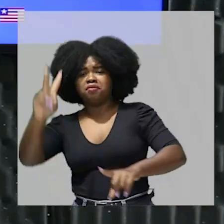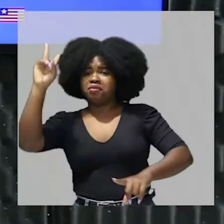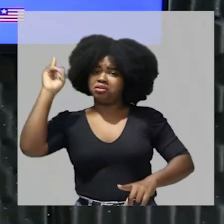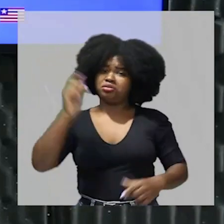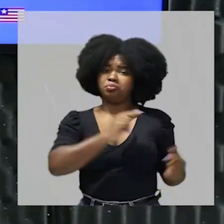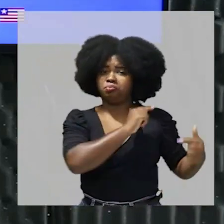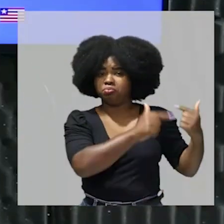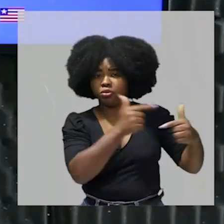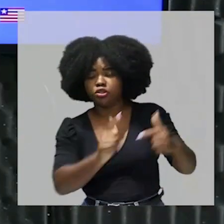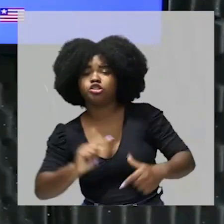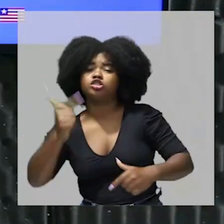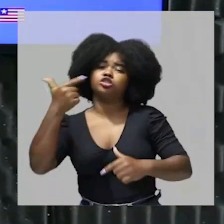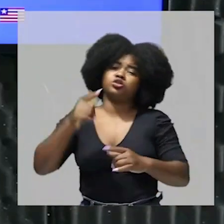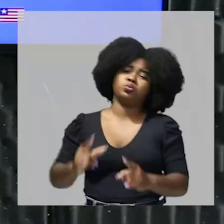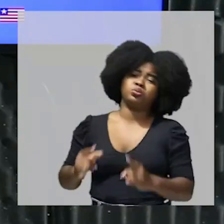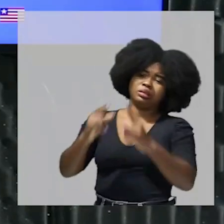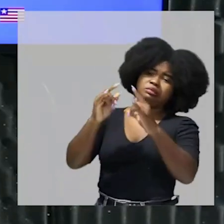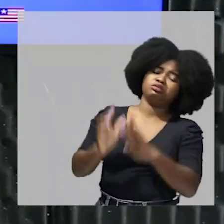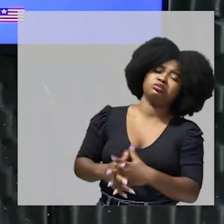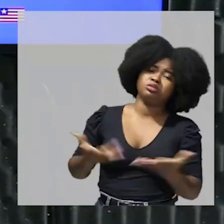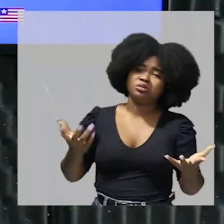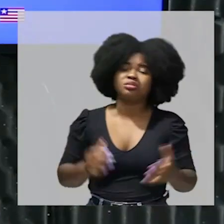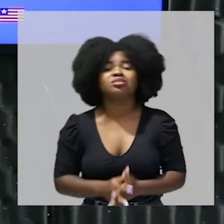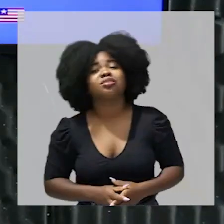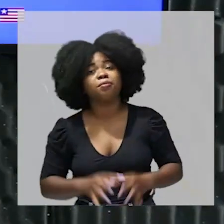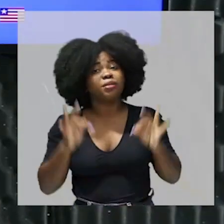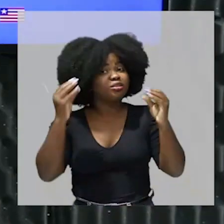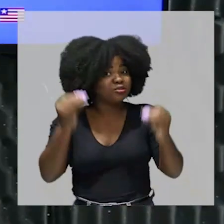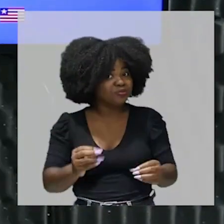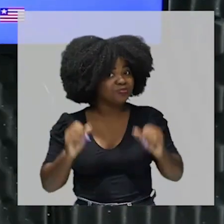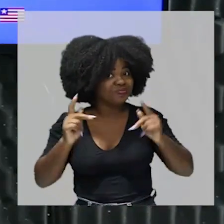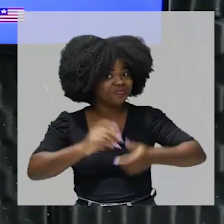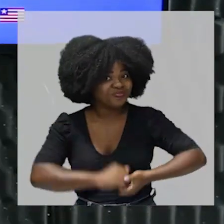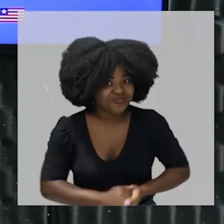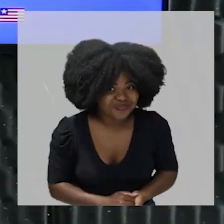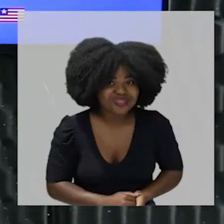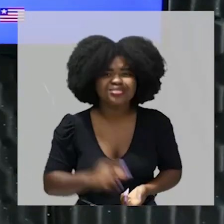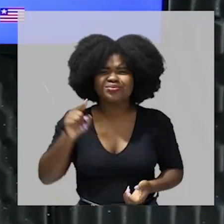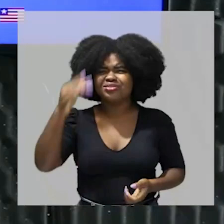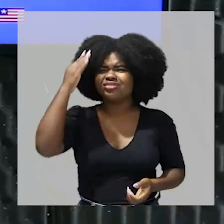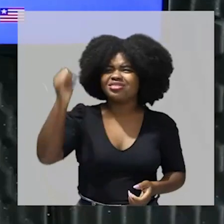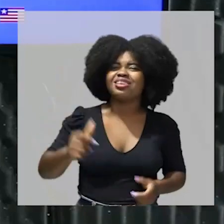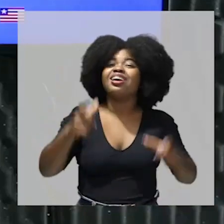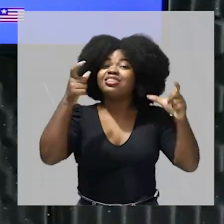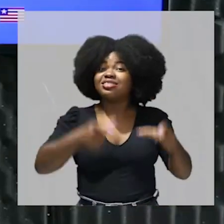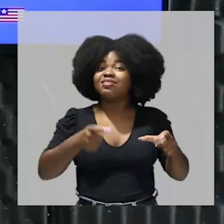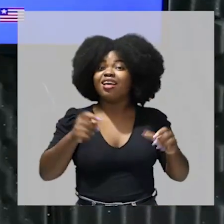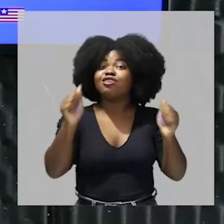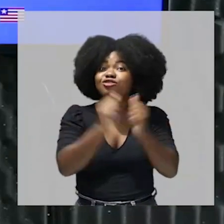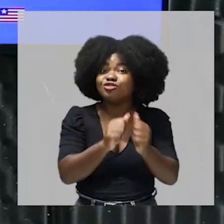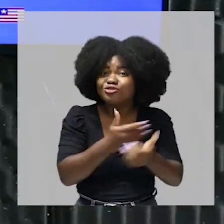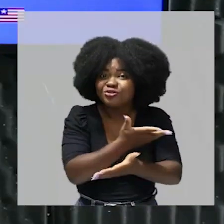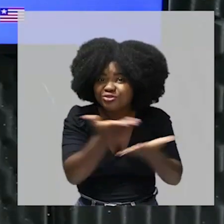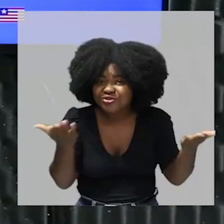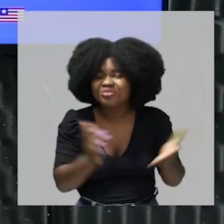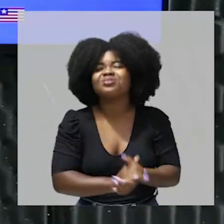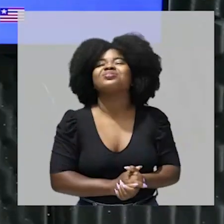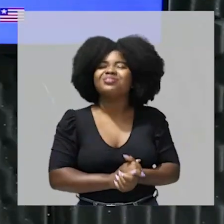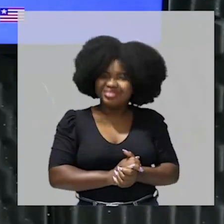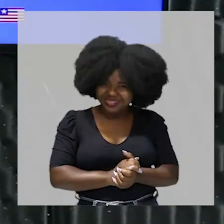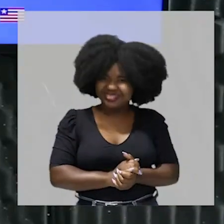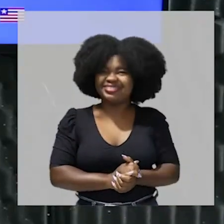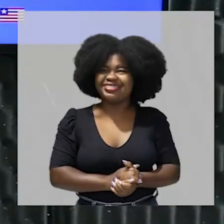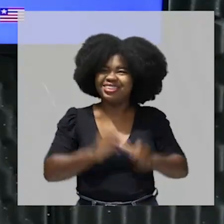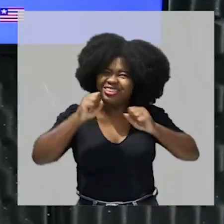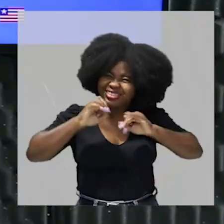tradicional de outras instituição enfim serve para todo mundo então você já sabe seu lugar é aqui compartilhe